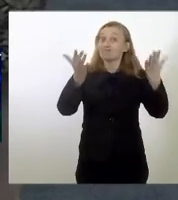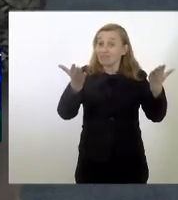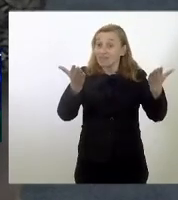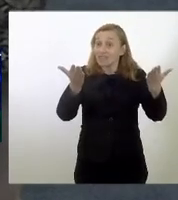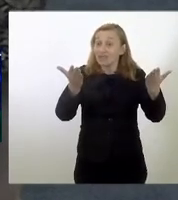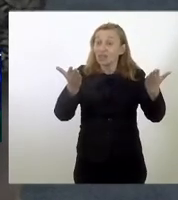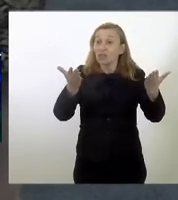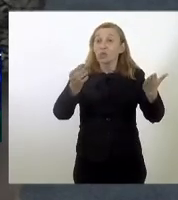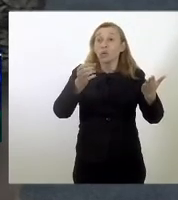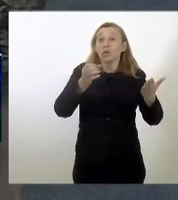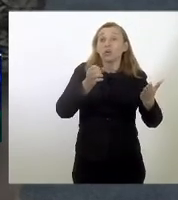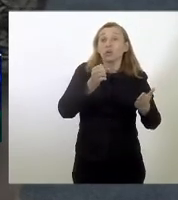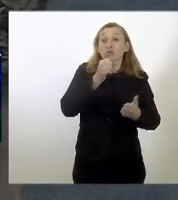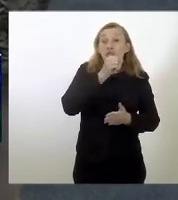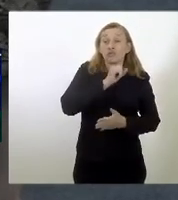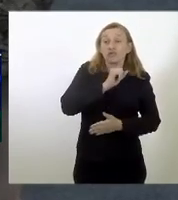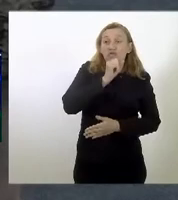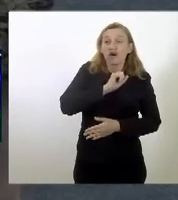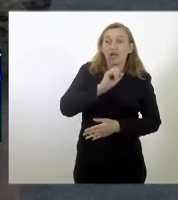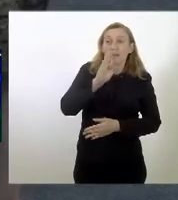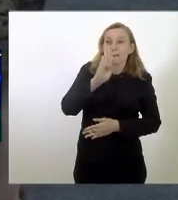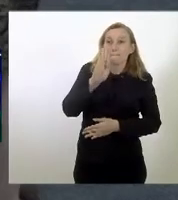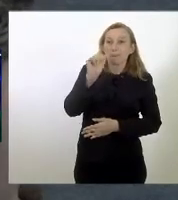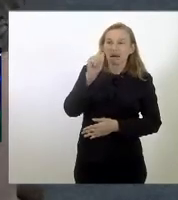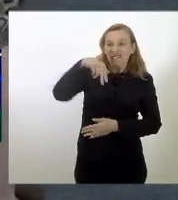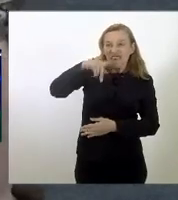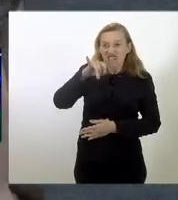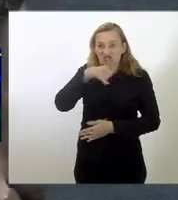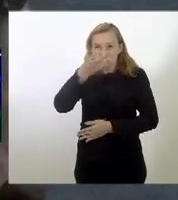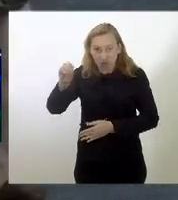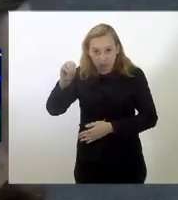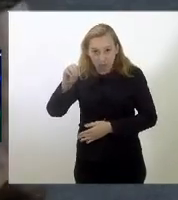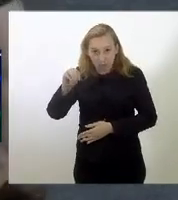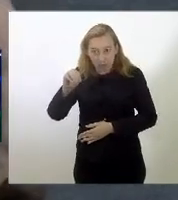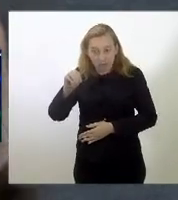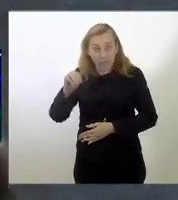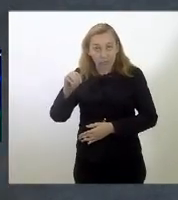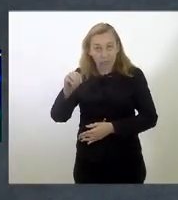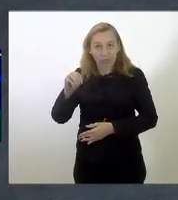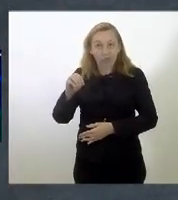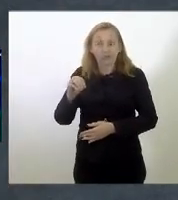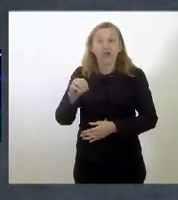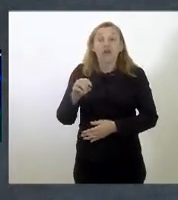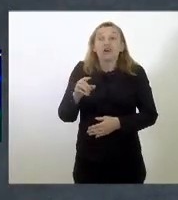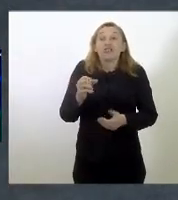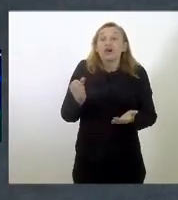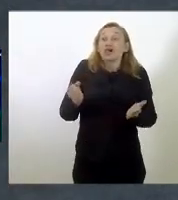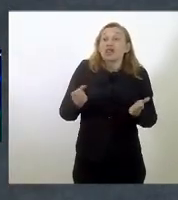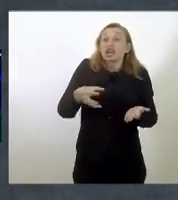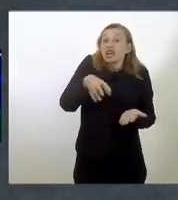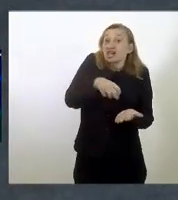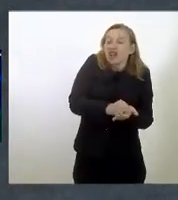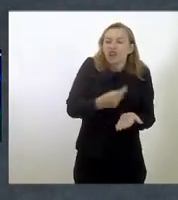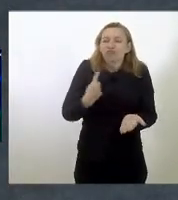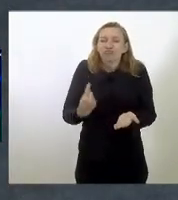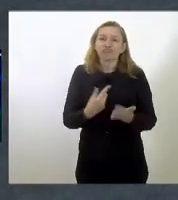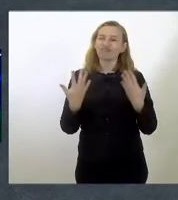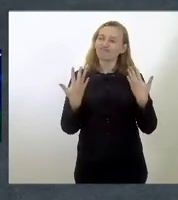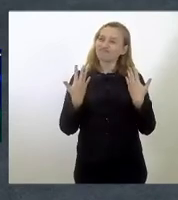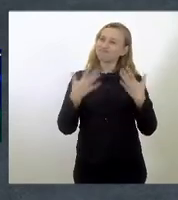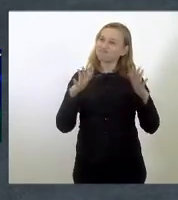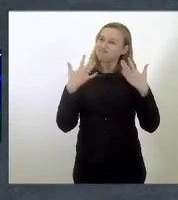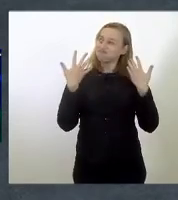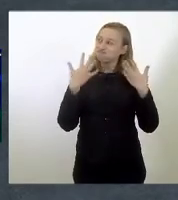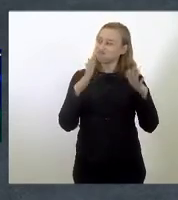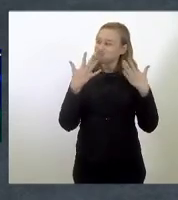o antigo Banerjão, que passou a ser o Alerjão. Eu devo registrar os nossos parabéns,